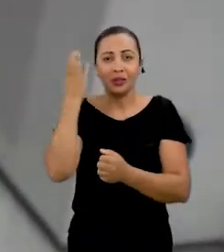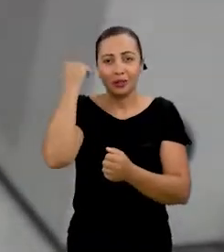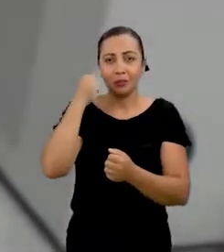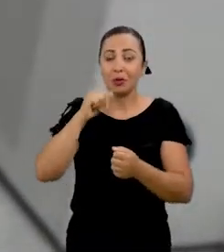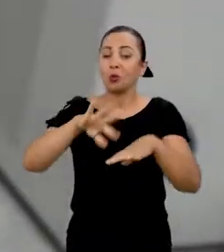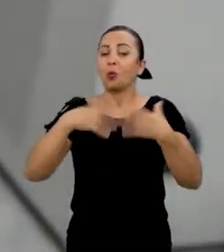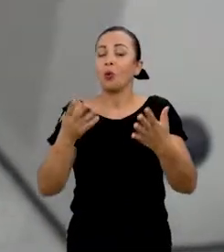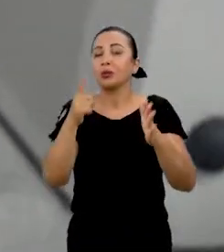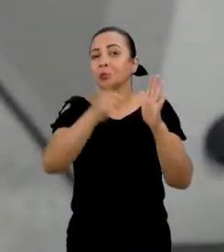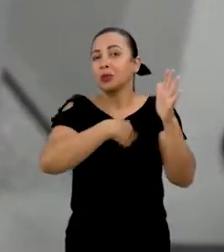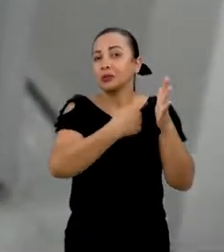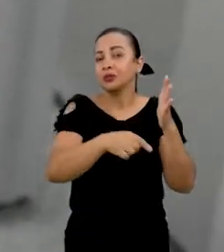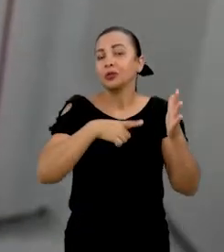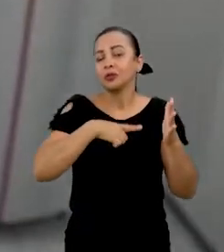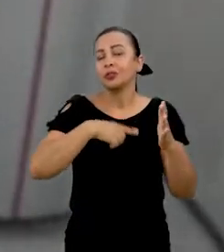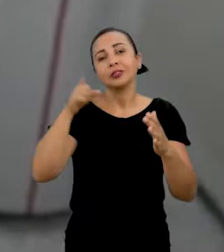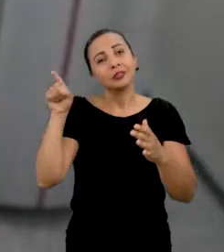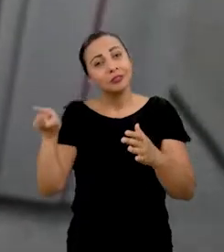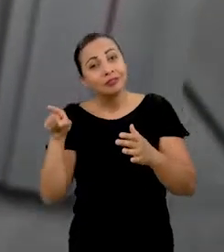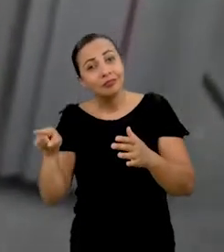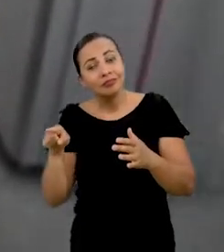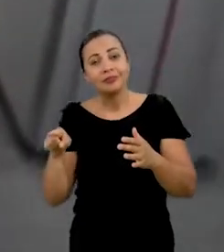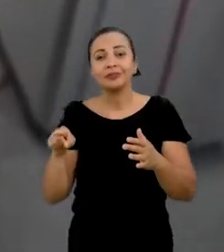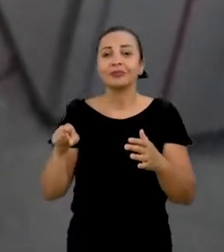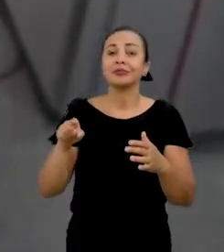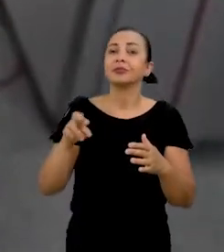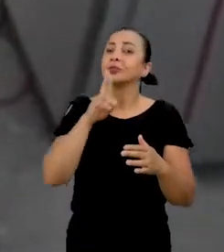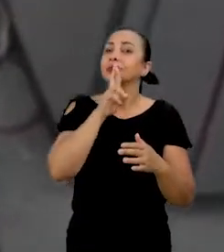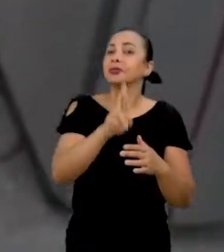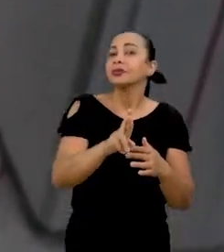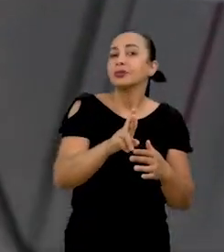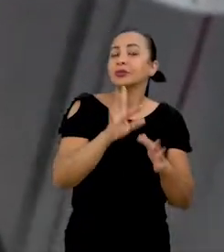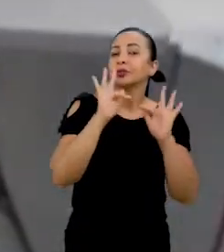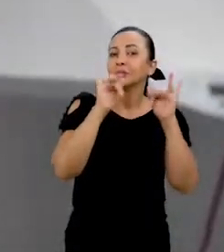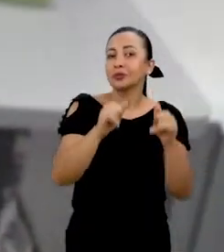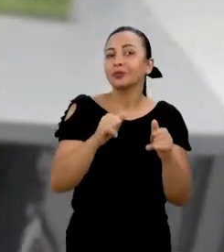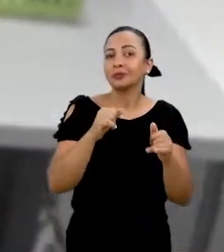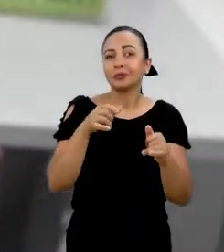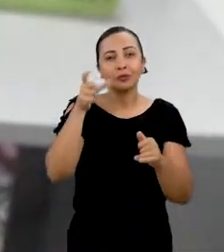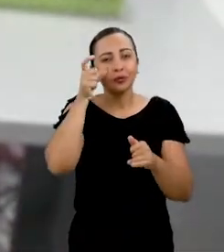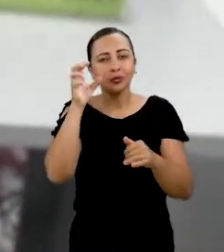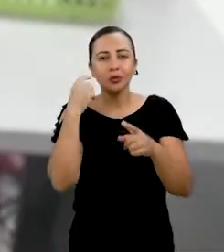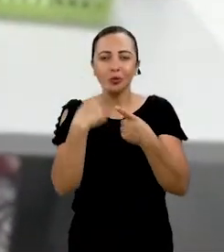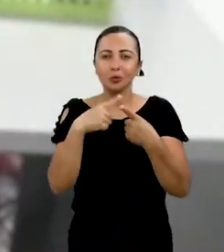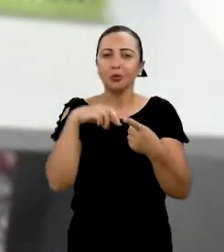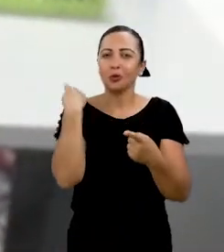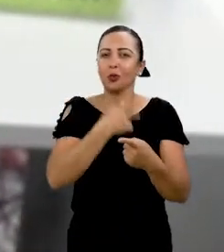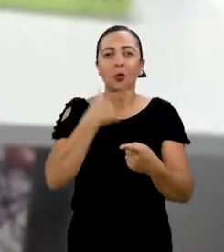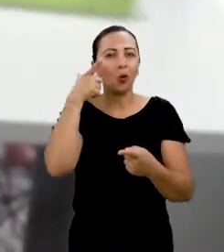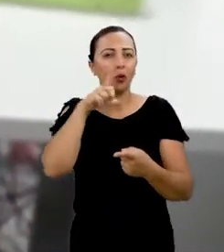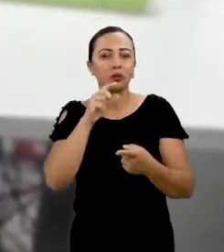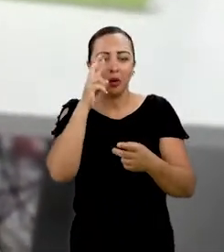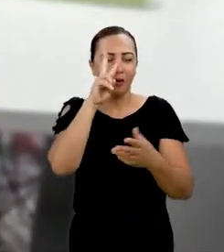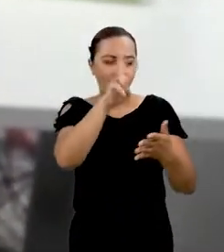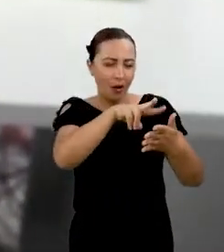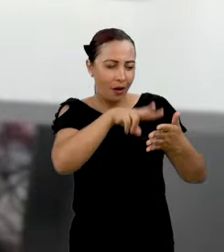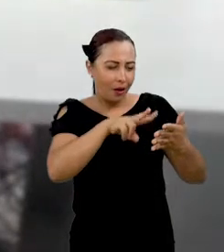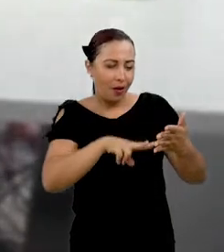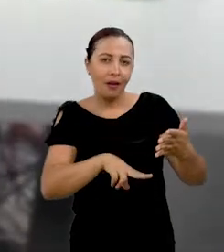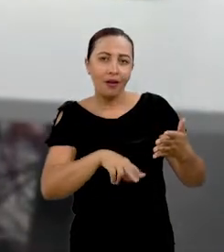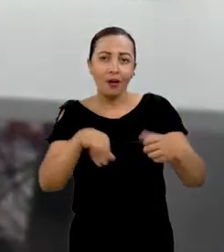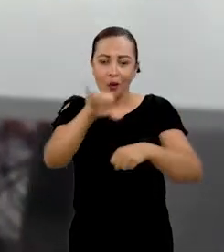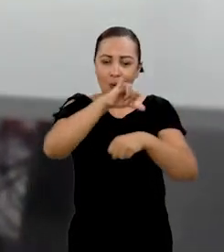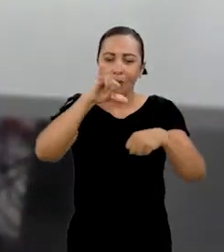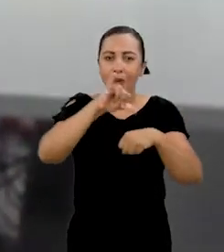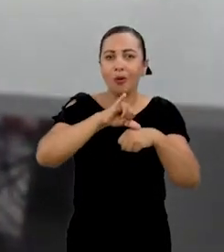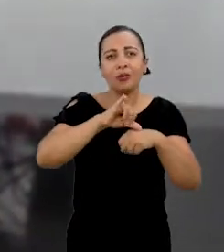nosso último momento da pesquisa foi fazer a incorporação desses óleos essenciais na ração, sabendo quanto do nosso